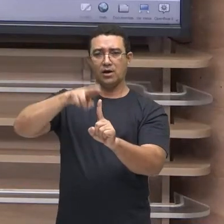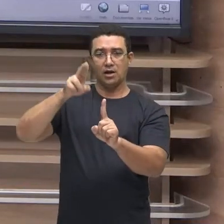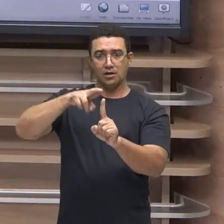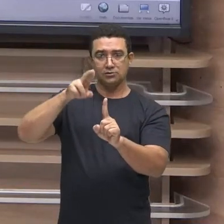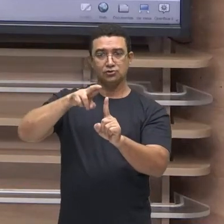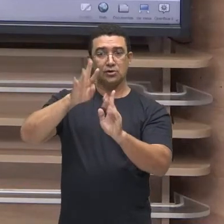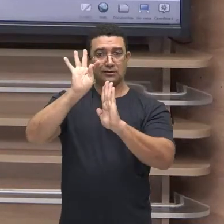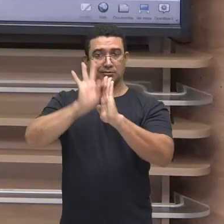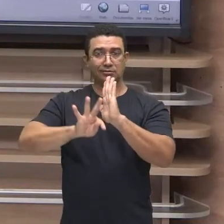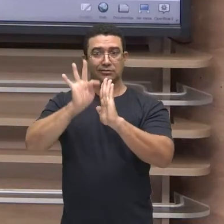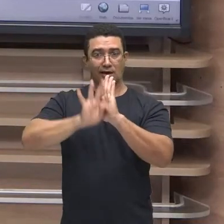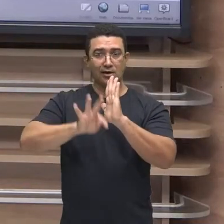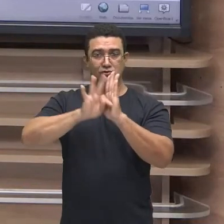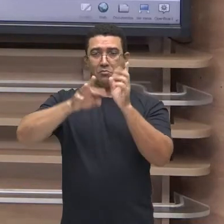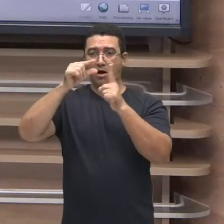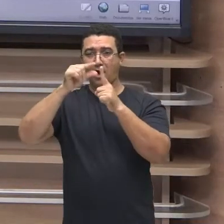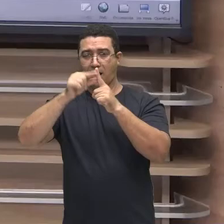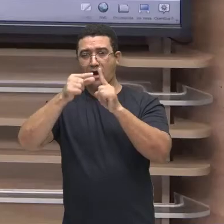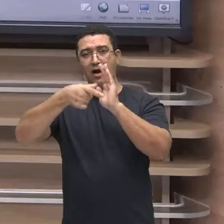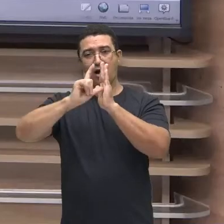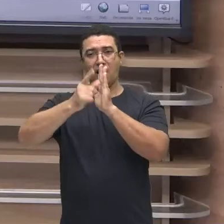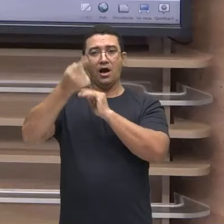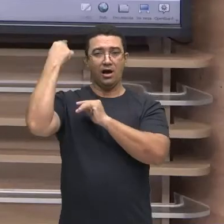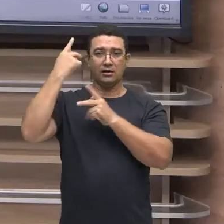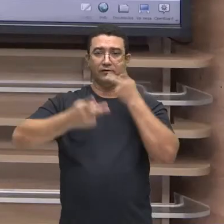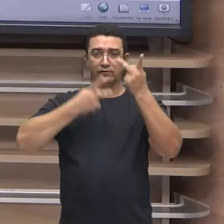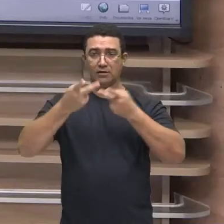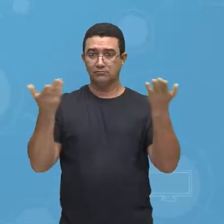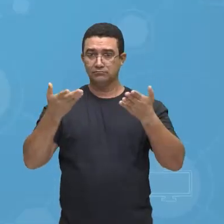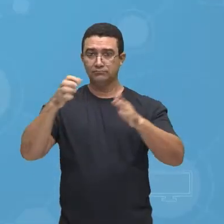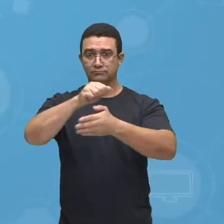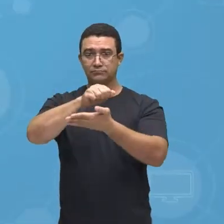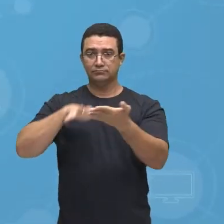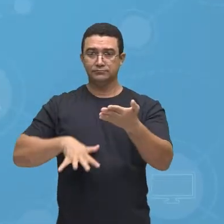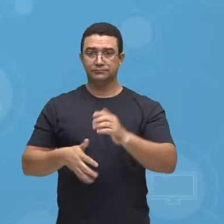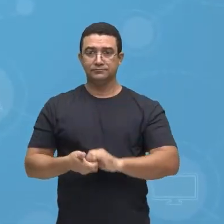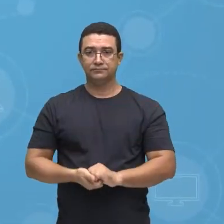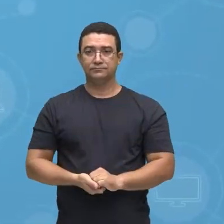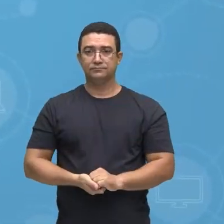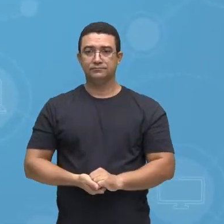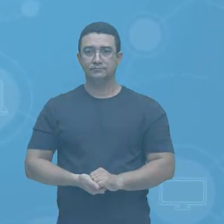mencionado anteriormente. Então agora vamos para a nossa DLI.